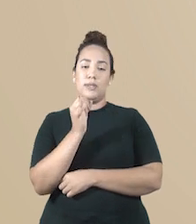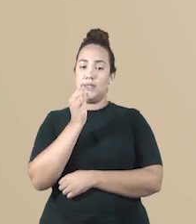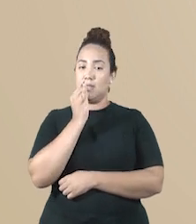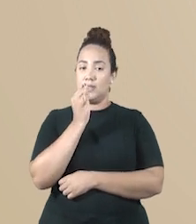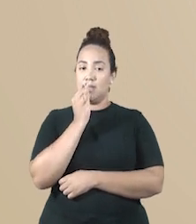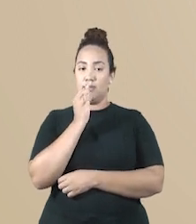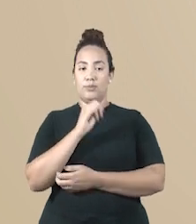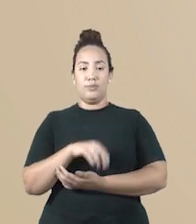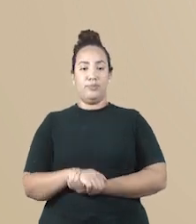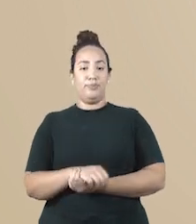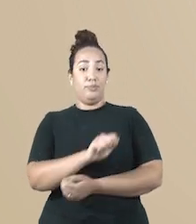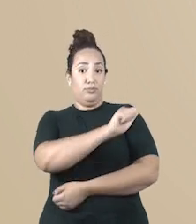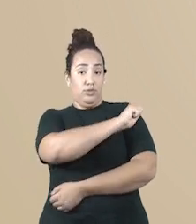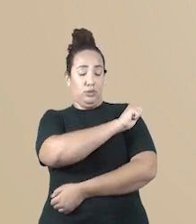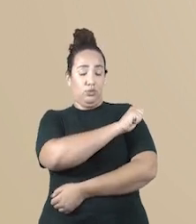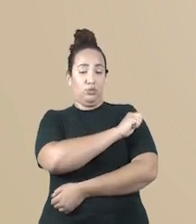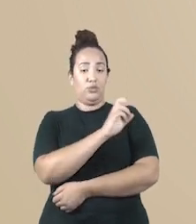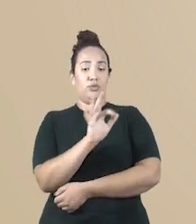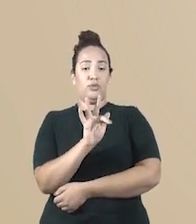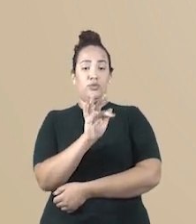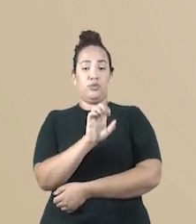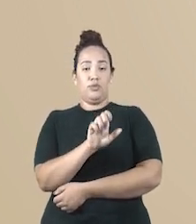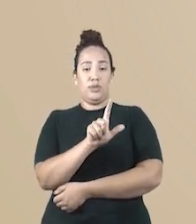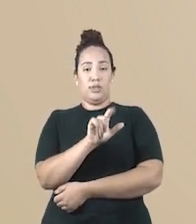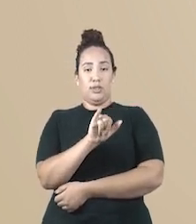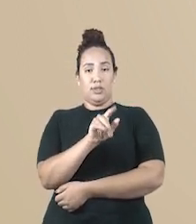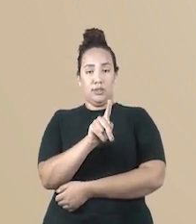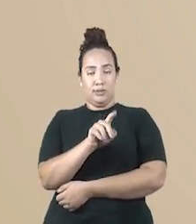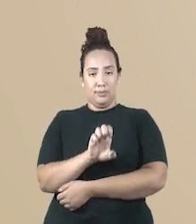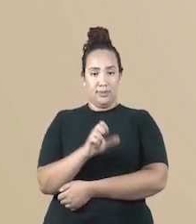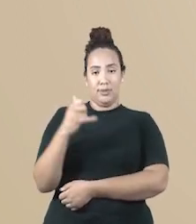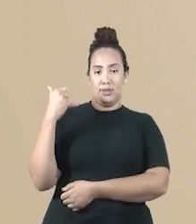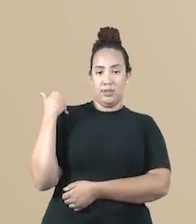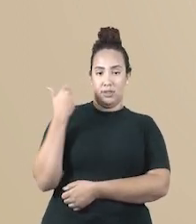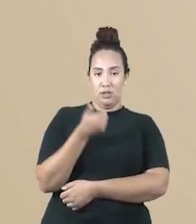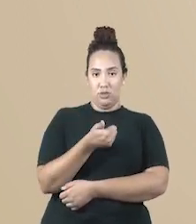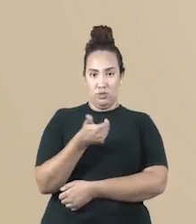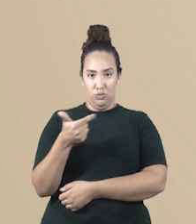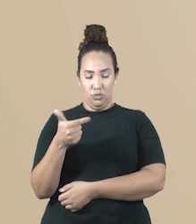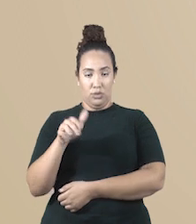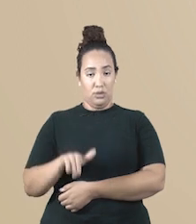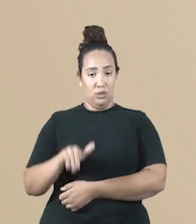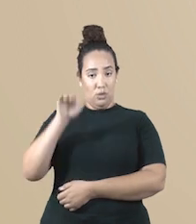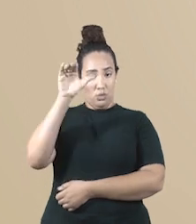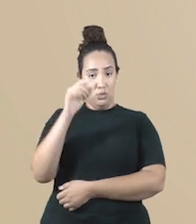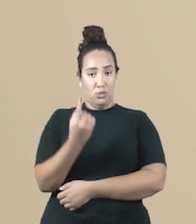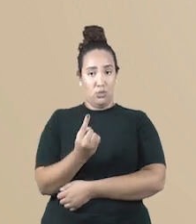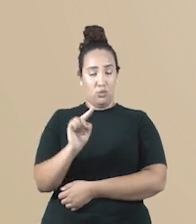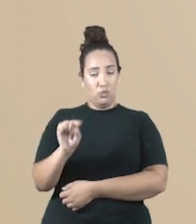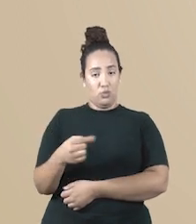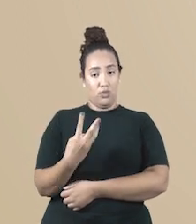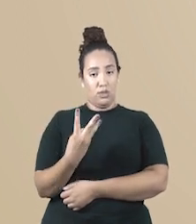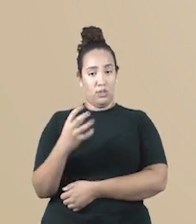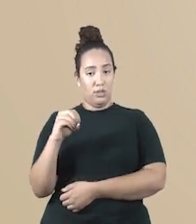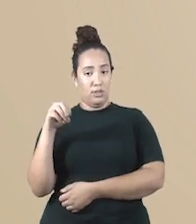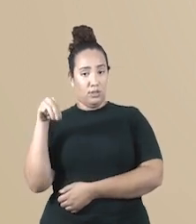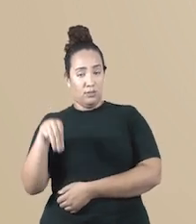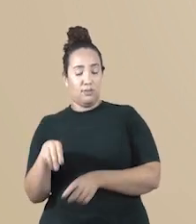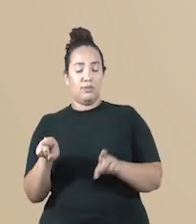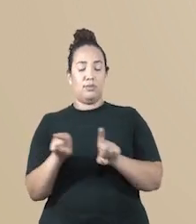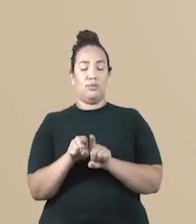exemplo, o aluno Felipe. Ele tem 12 anos, 1,30 m de altura e